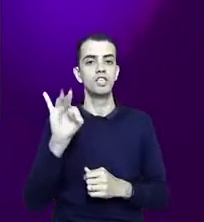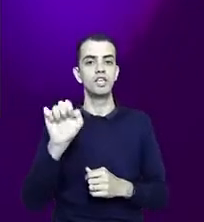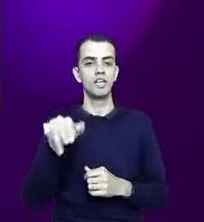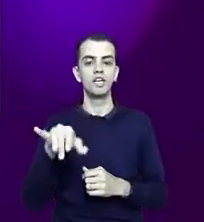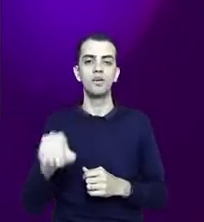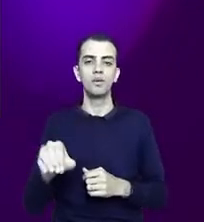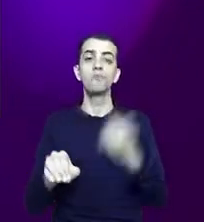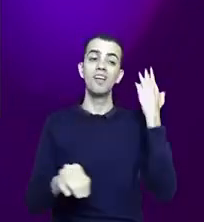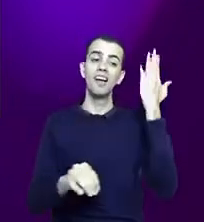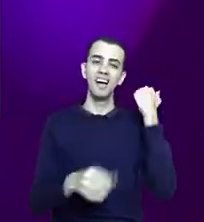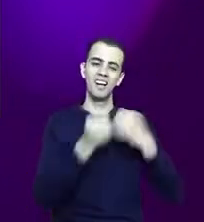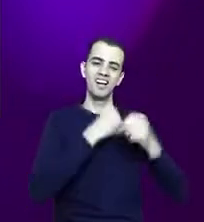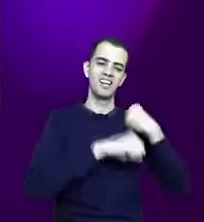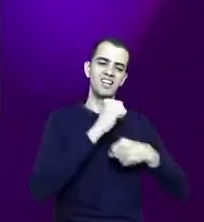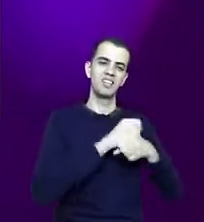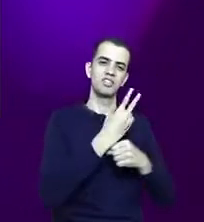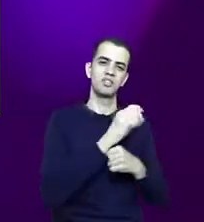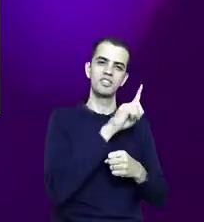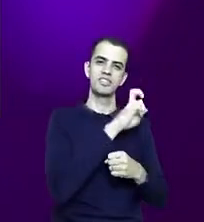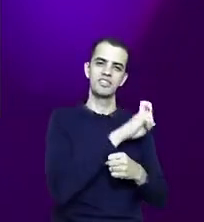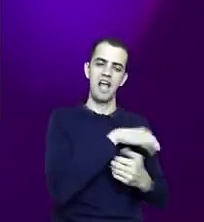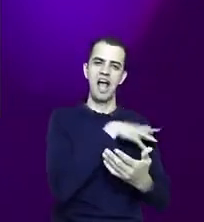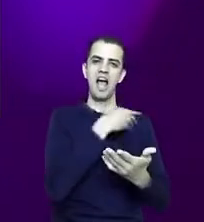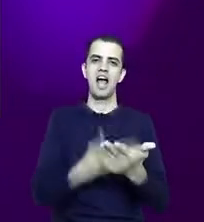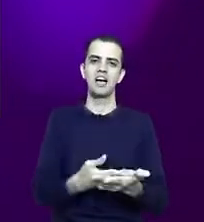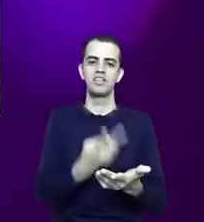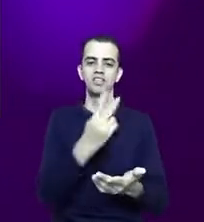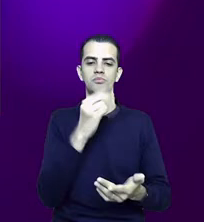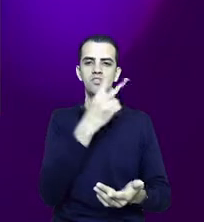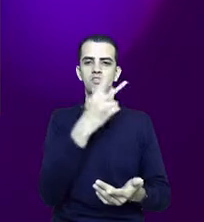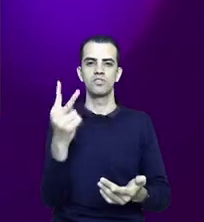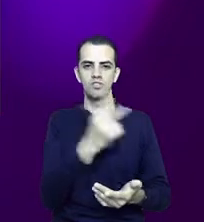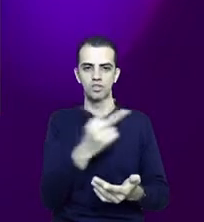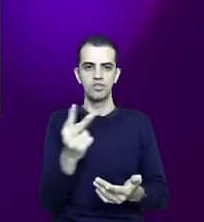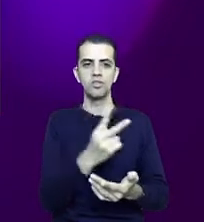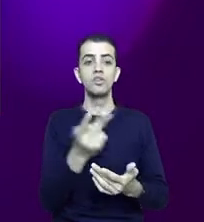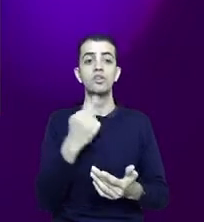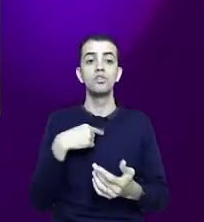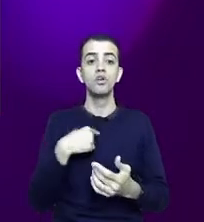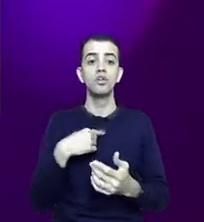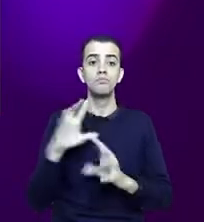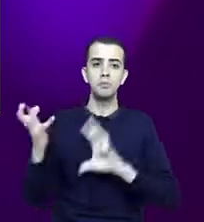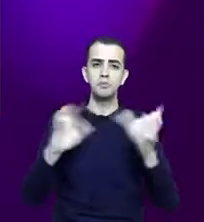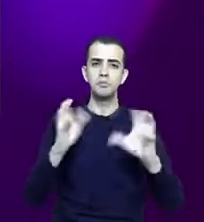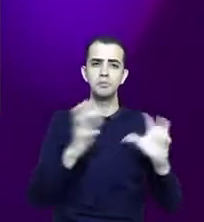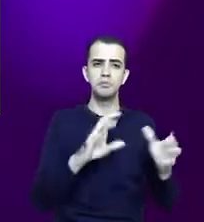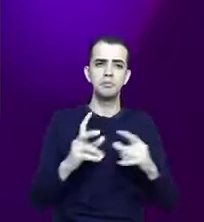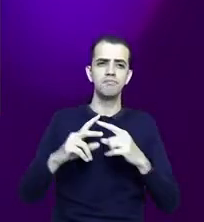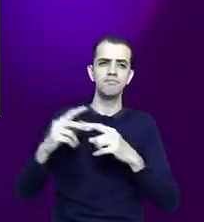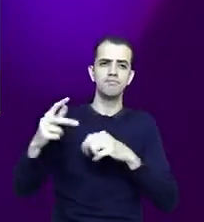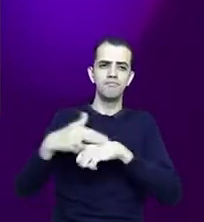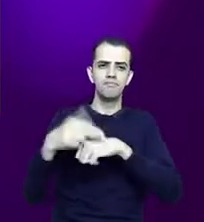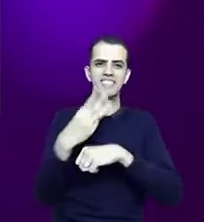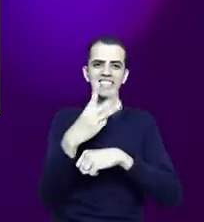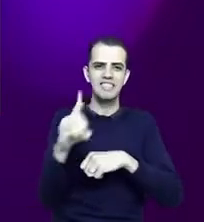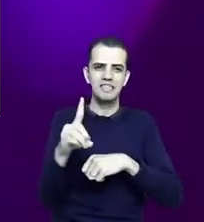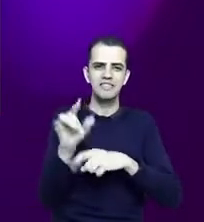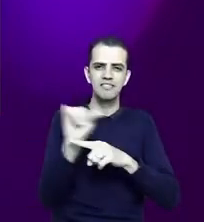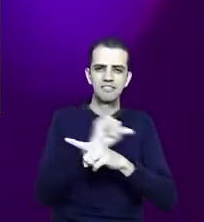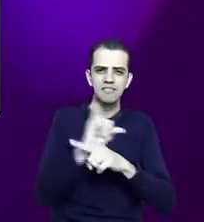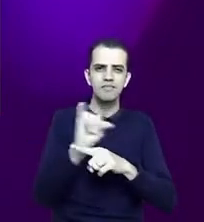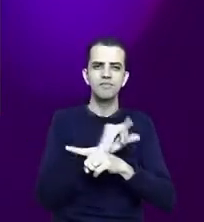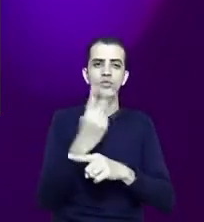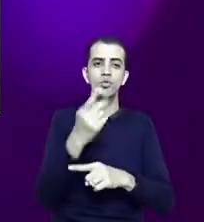até 2022 nós realizamos 2.150 simulações cirúrgicas 3D, com mais de 4.000